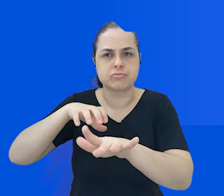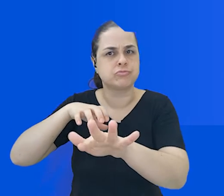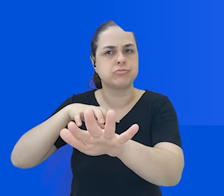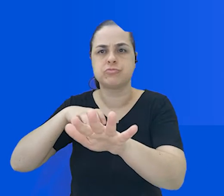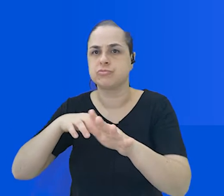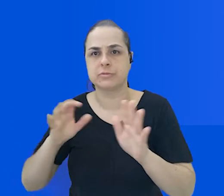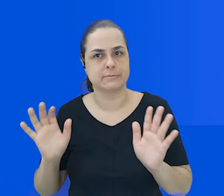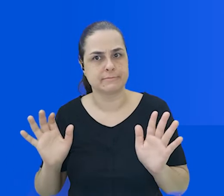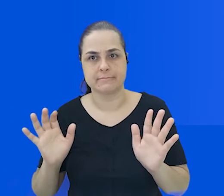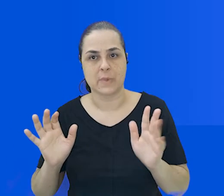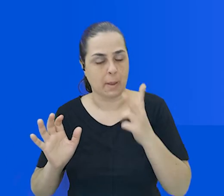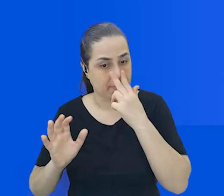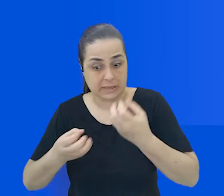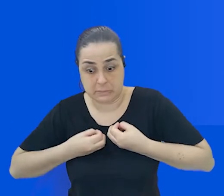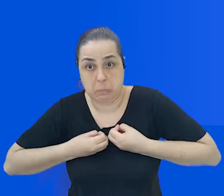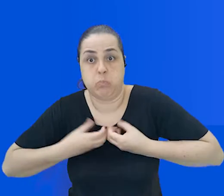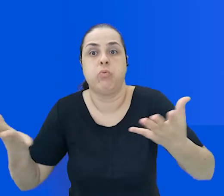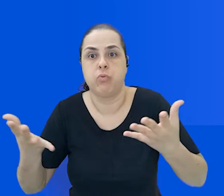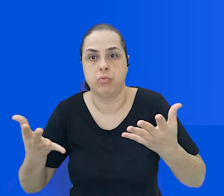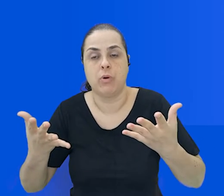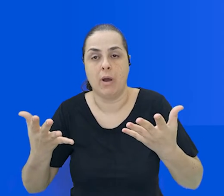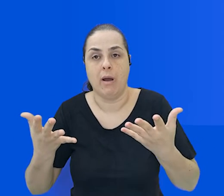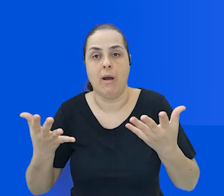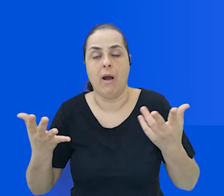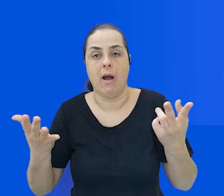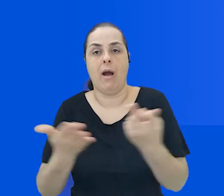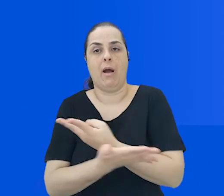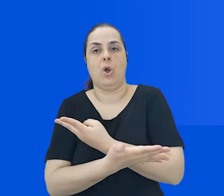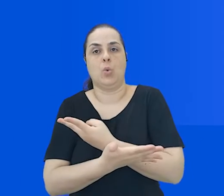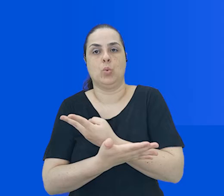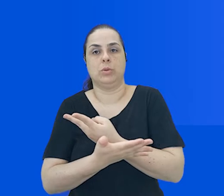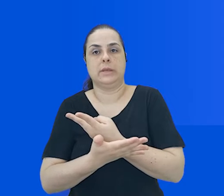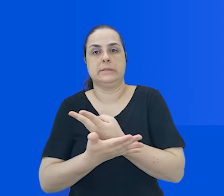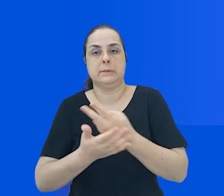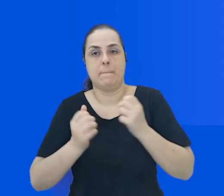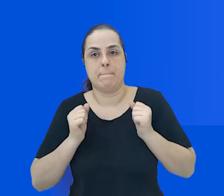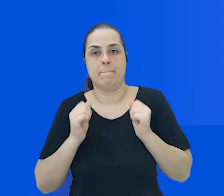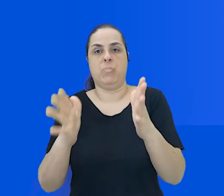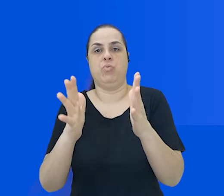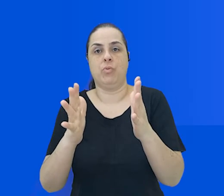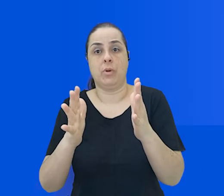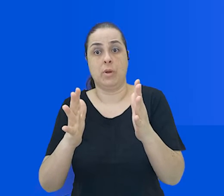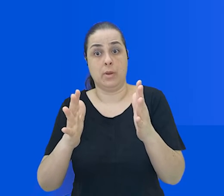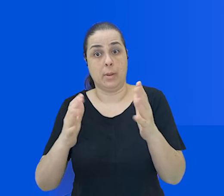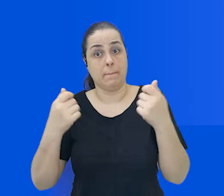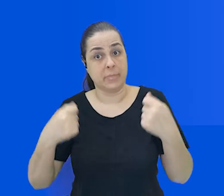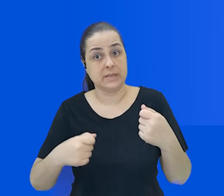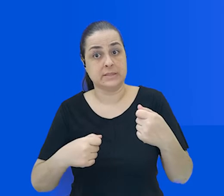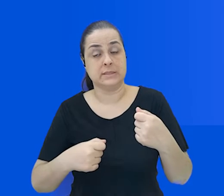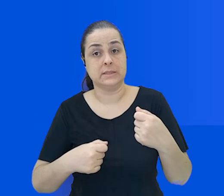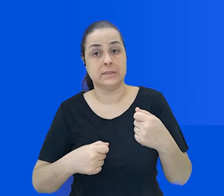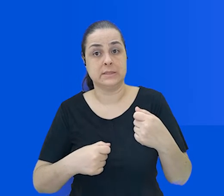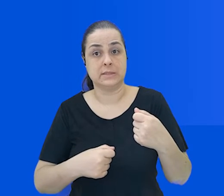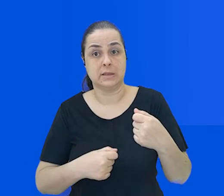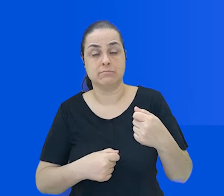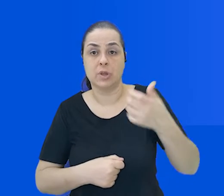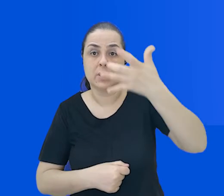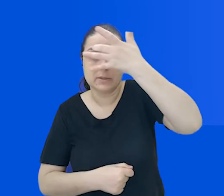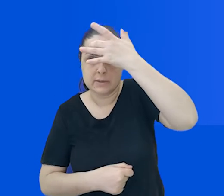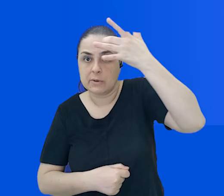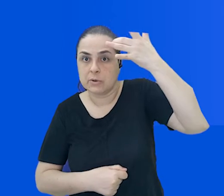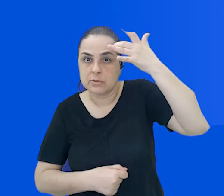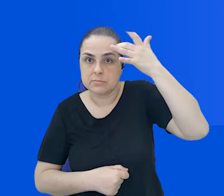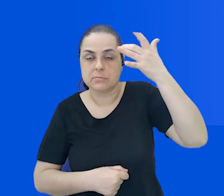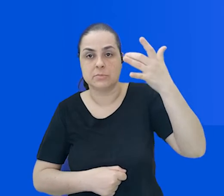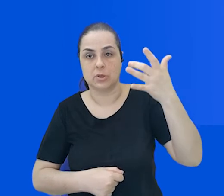nossos sistemas de defesa são super importantes para a nossa saúde emocional, só que o não lidar,